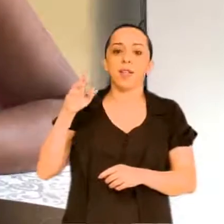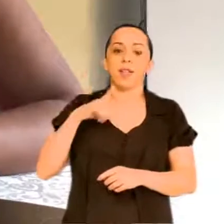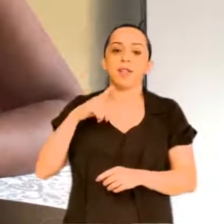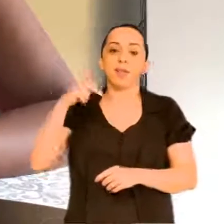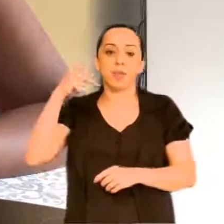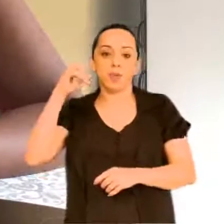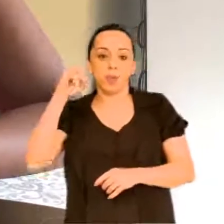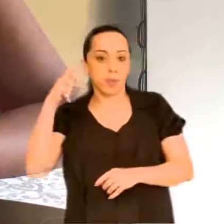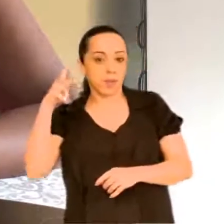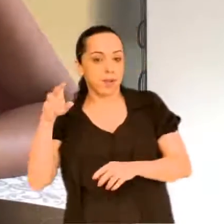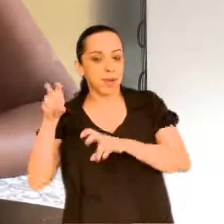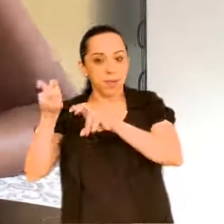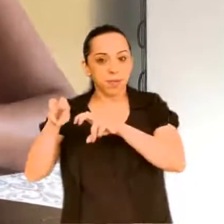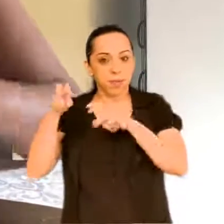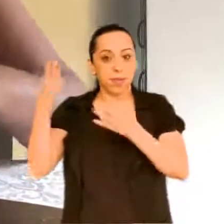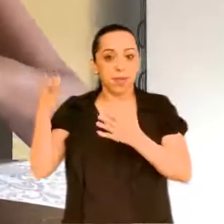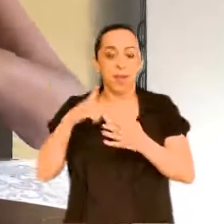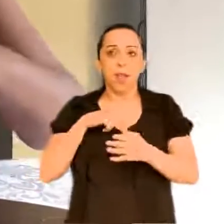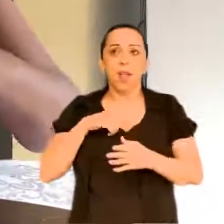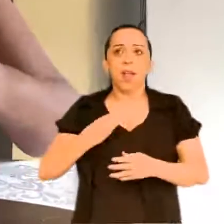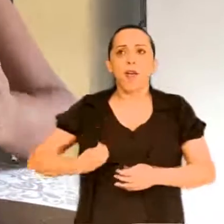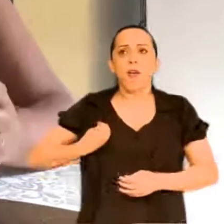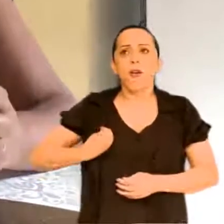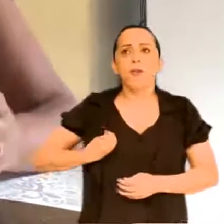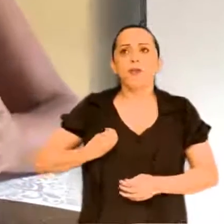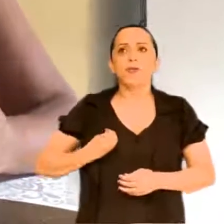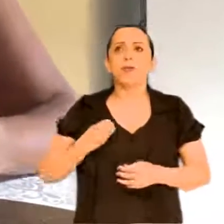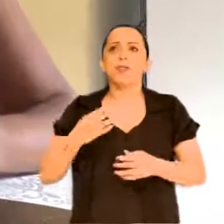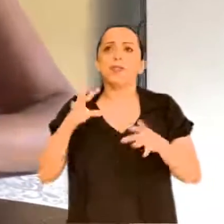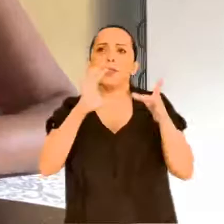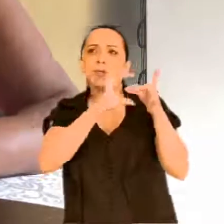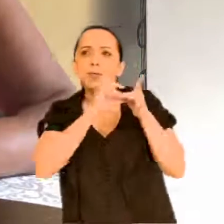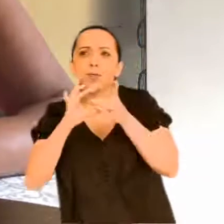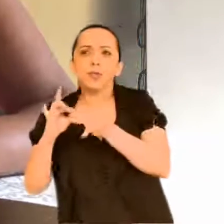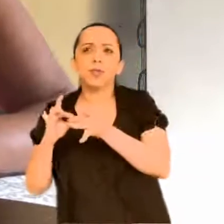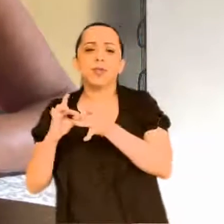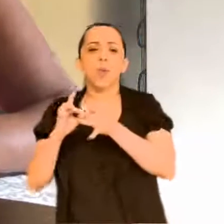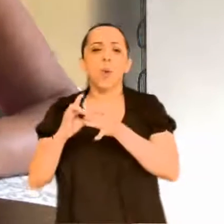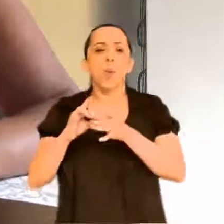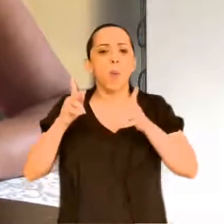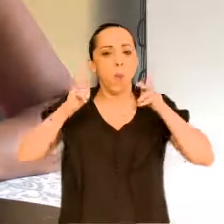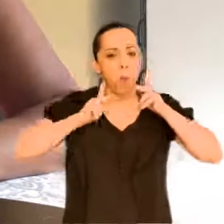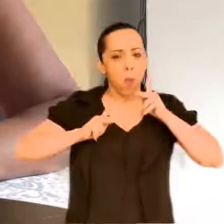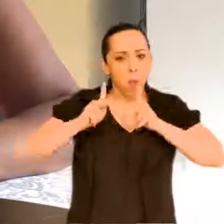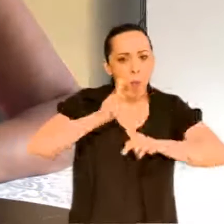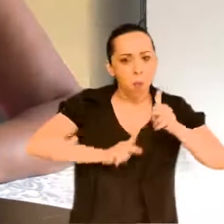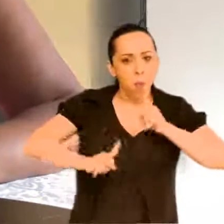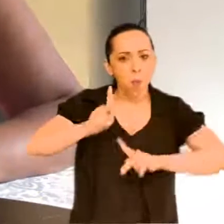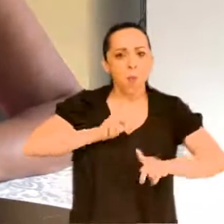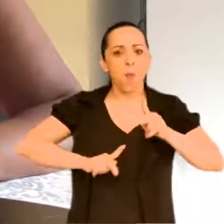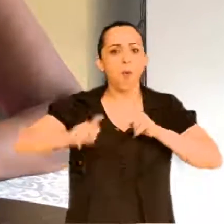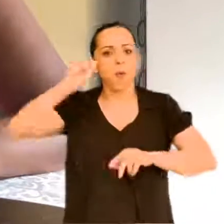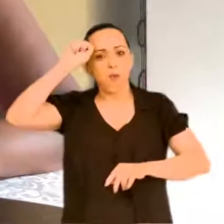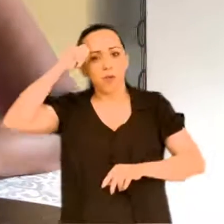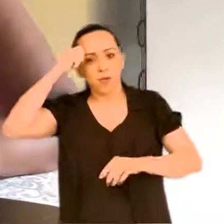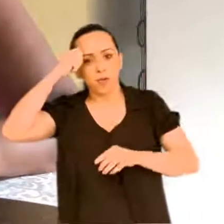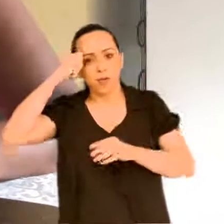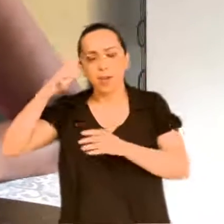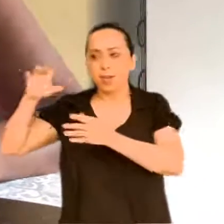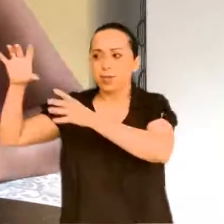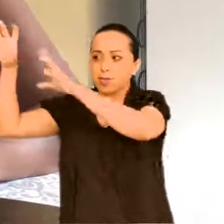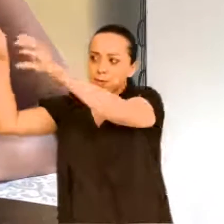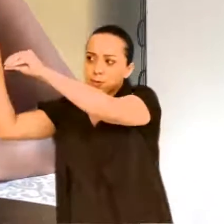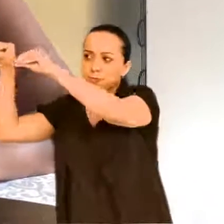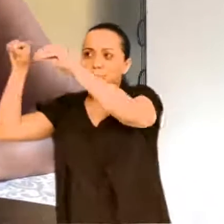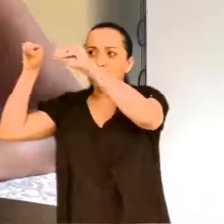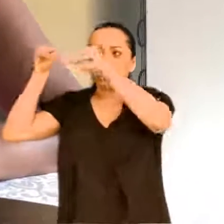congado do Ipaneminha. A vivência dos congadeiros é uma vivência de dizer que o povo